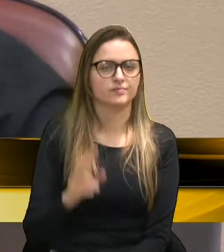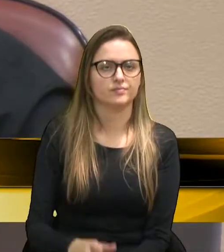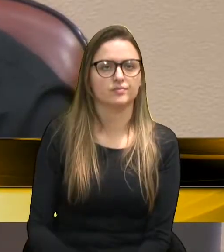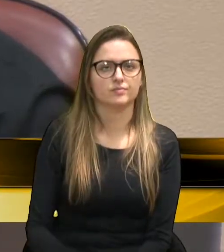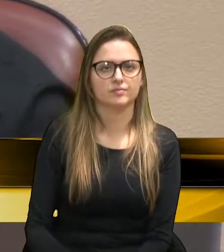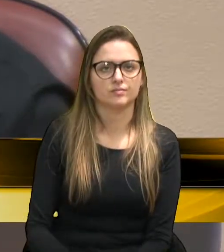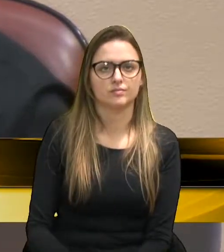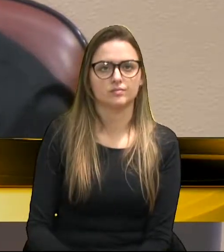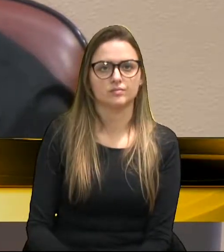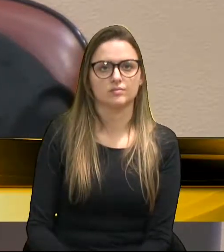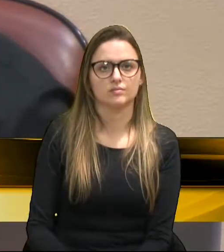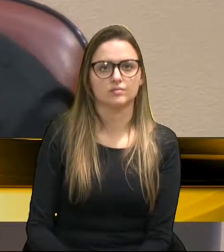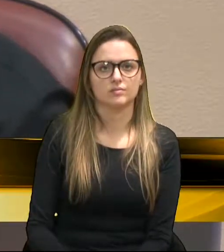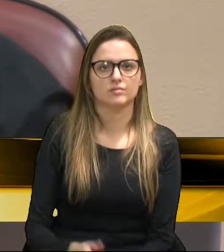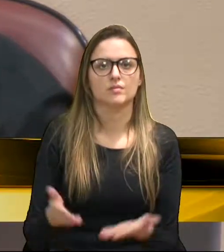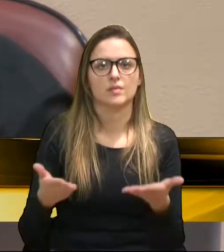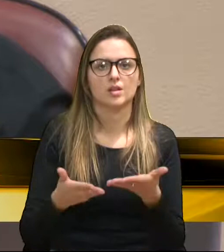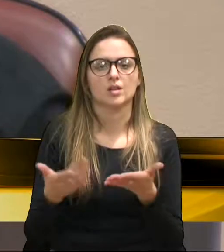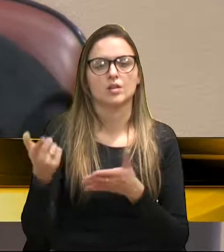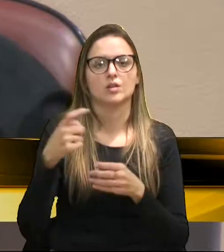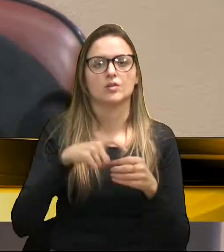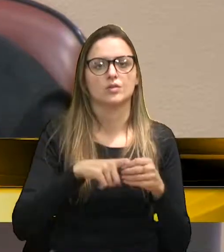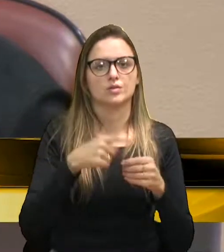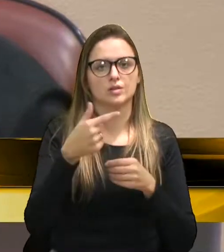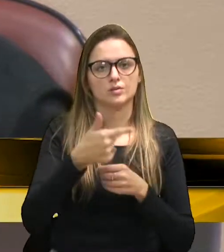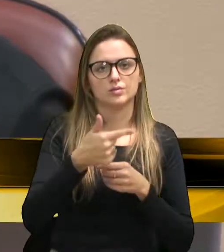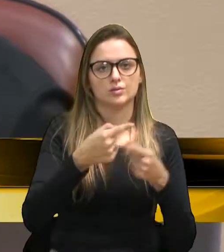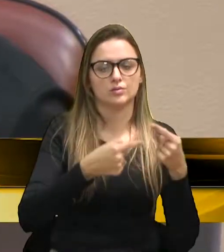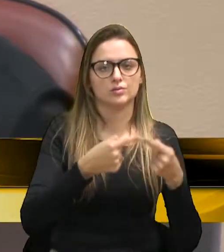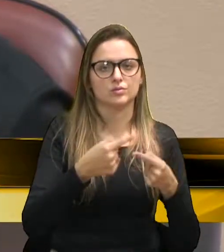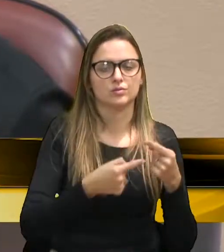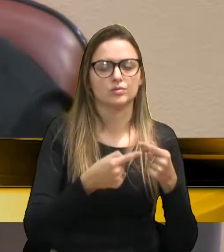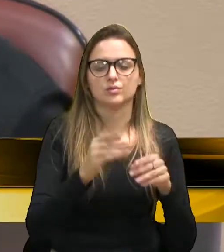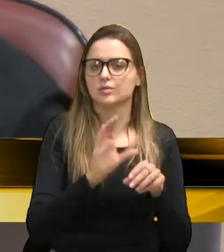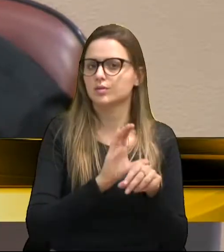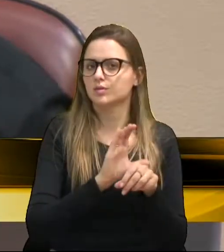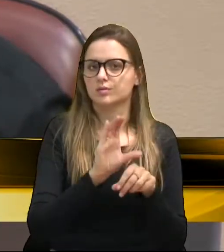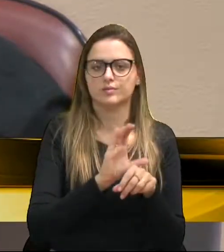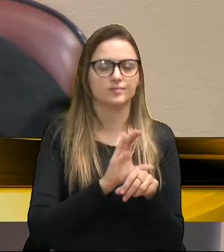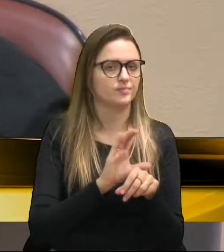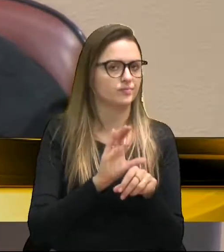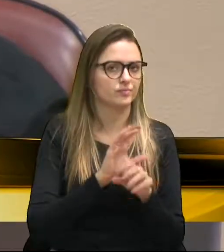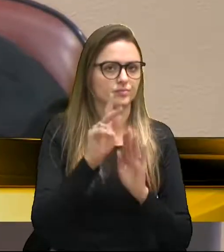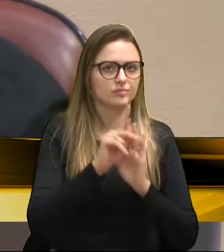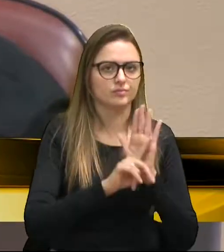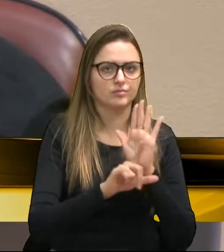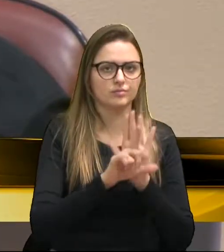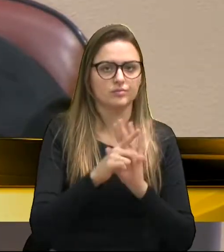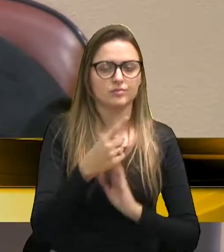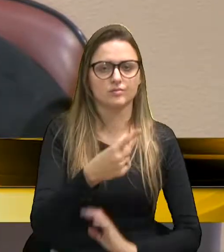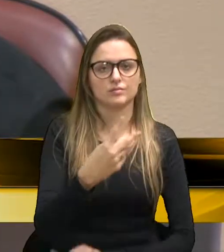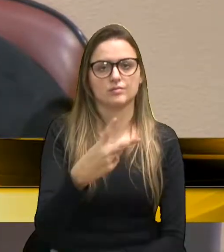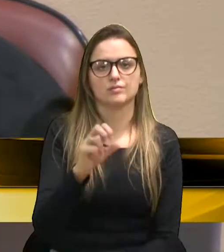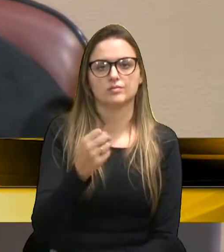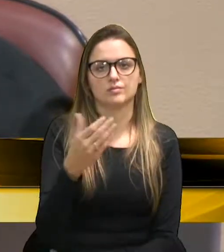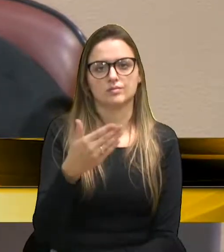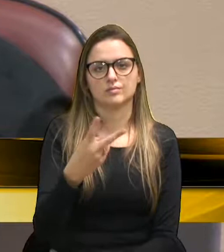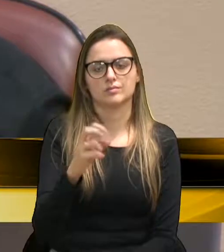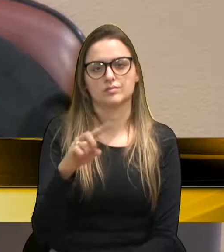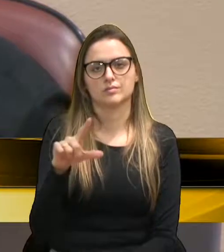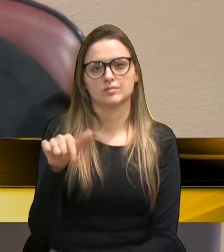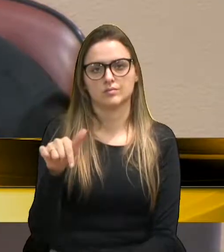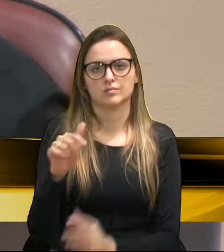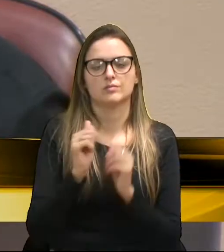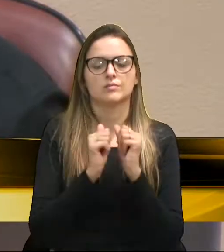Ues. Em reabertura de discussão única e votação, parecer pela inconstitucionalidade do projeto de lei número